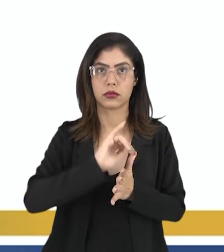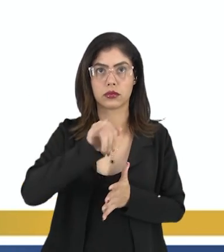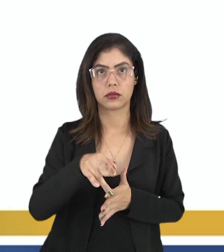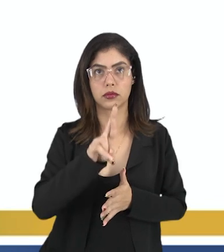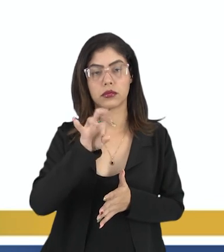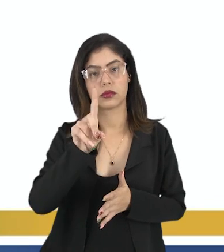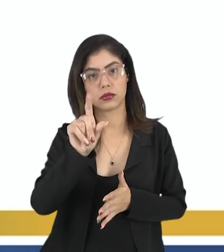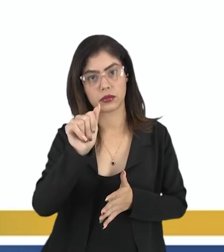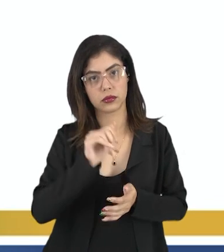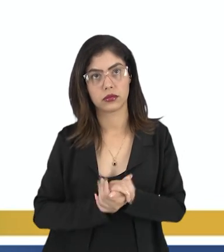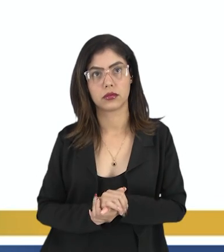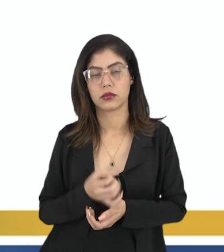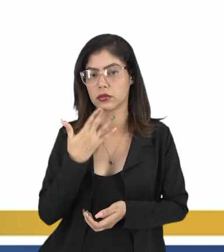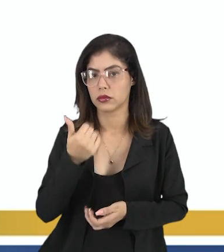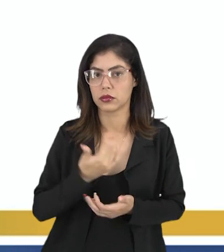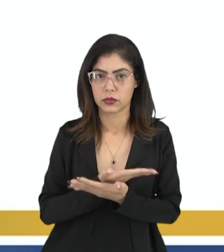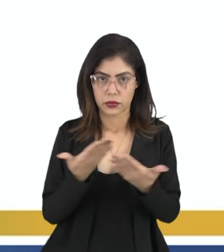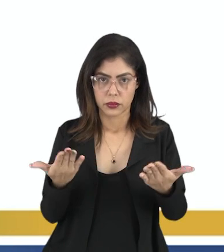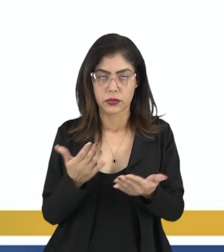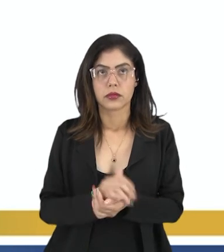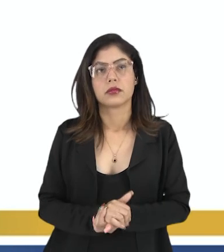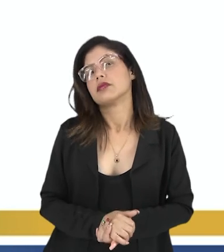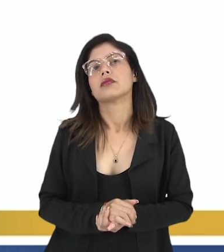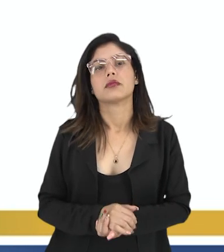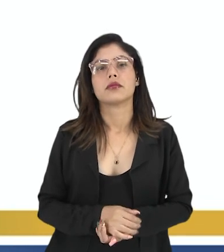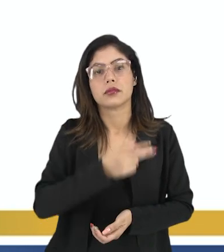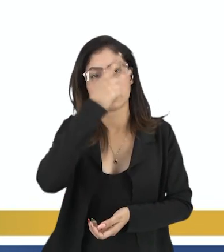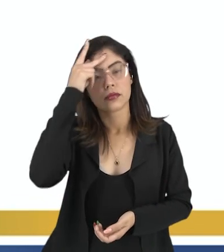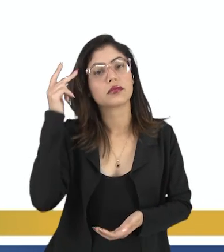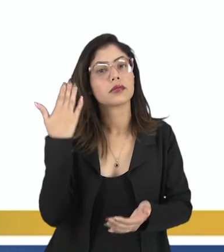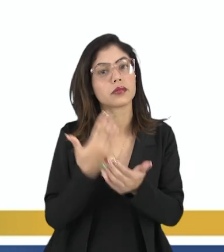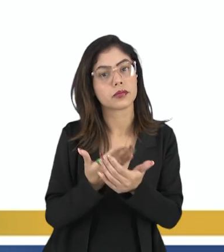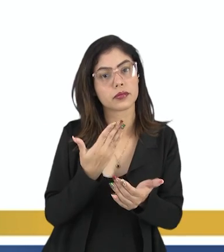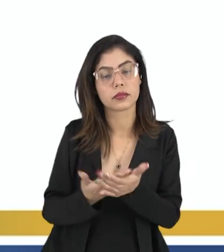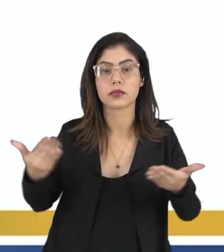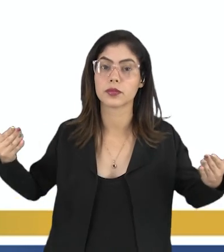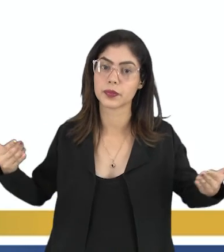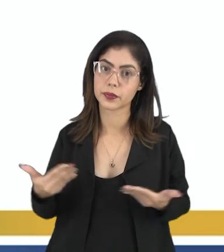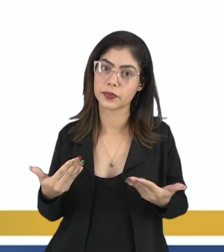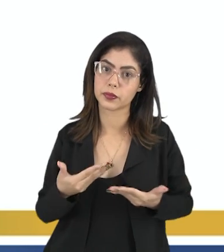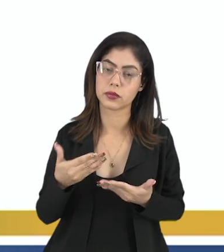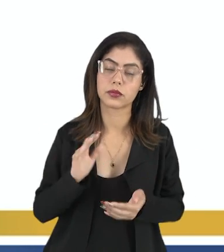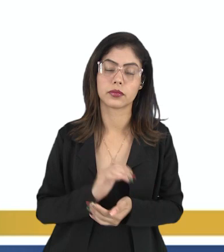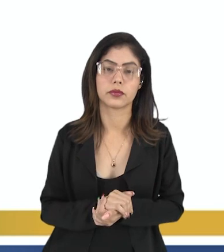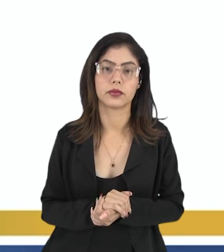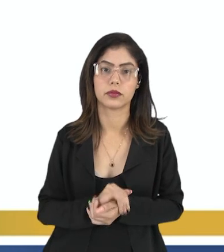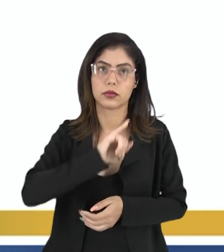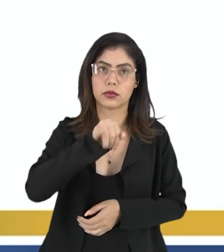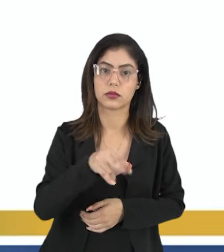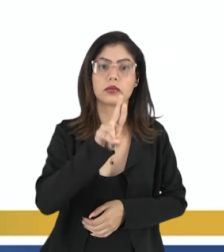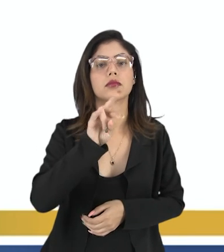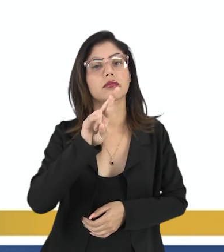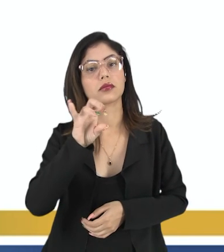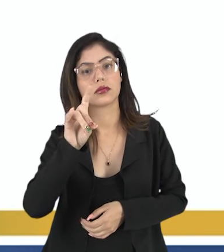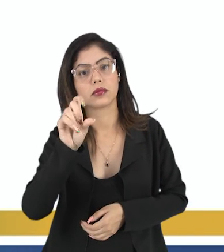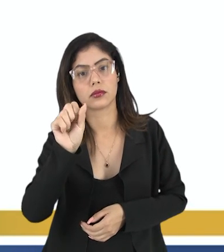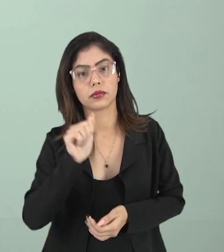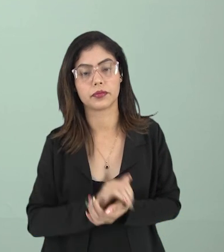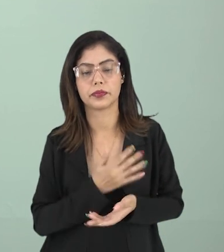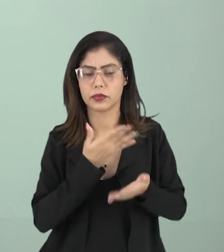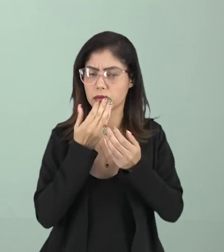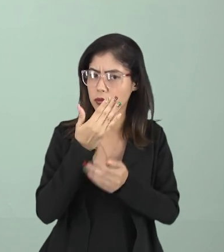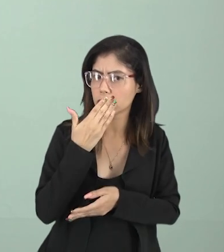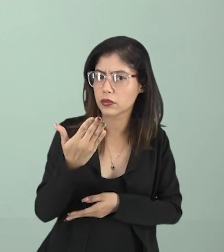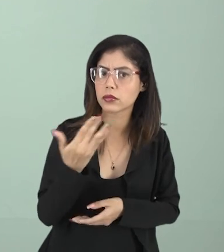juros compostos. Tudo bem, gente? Pessoal, hoje a nossa abordagem foi juros compostos. Eu